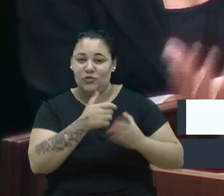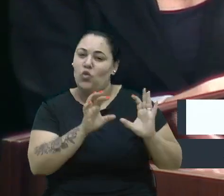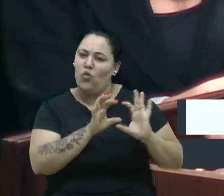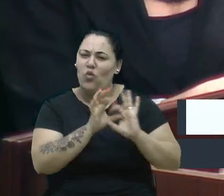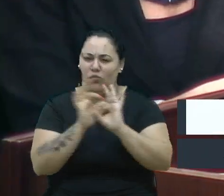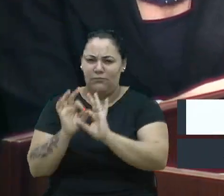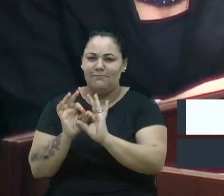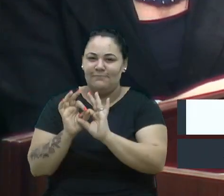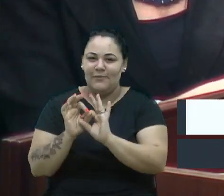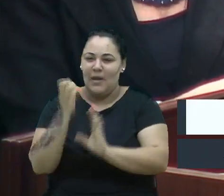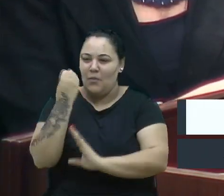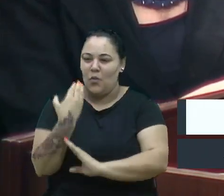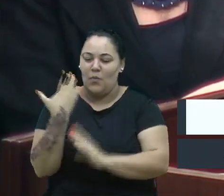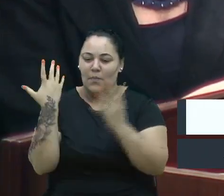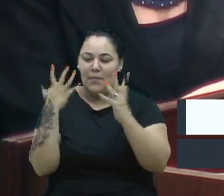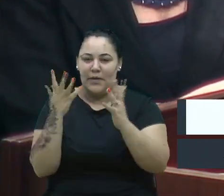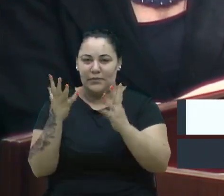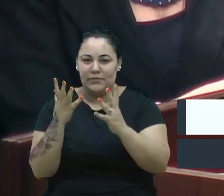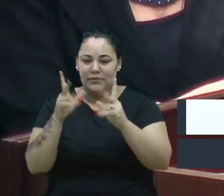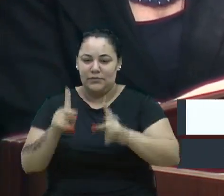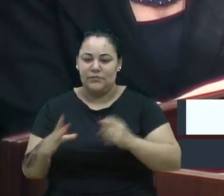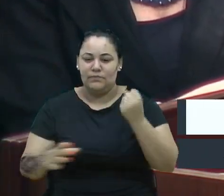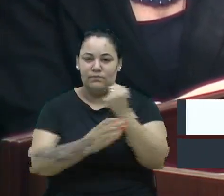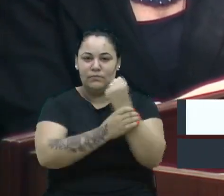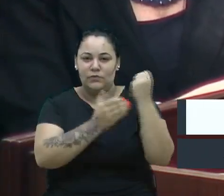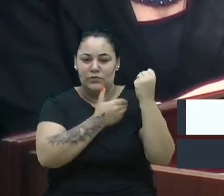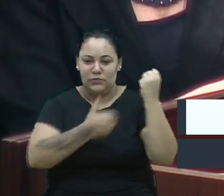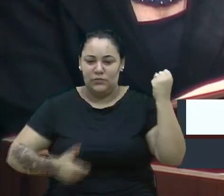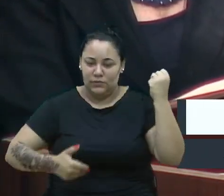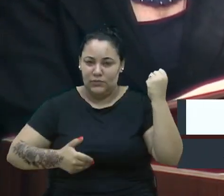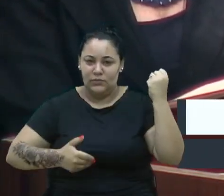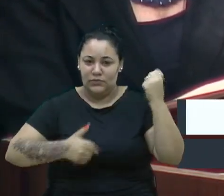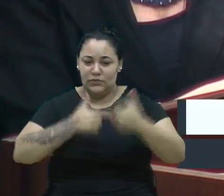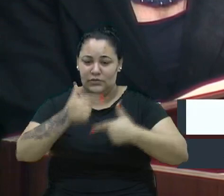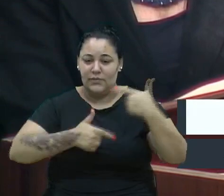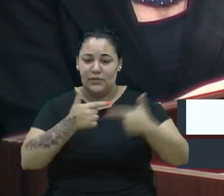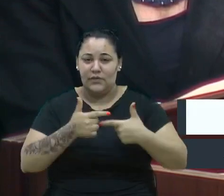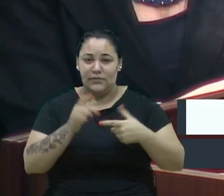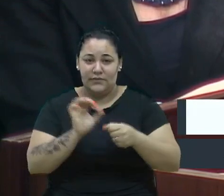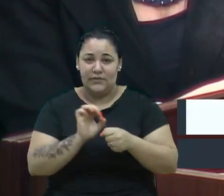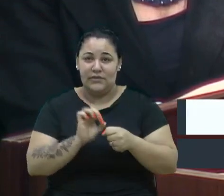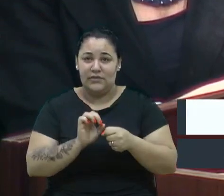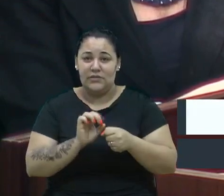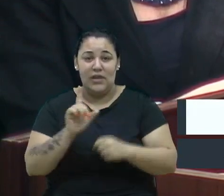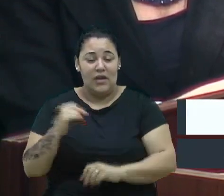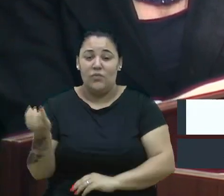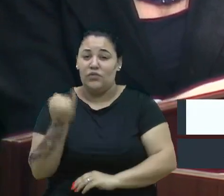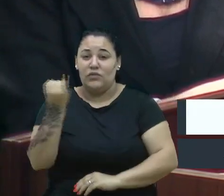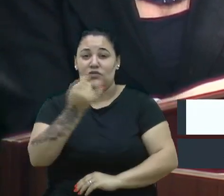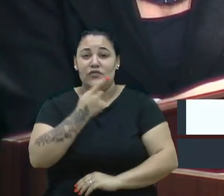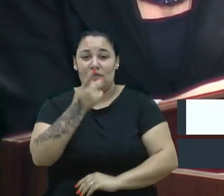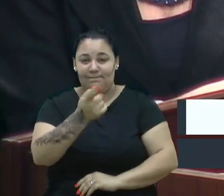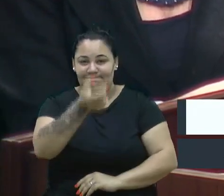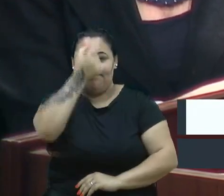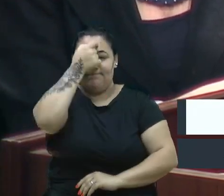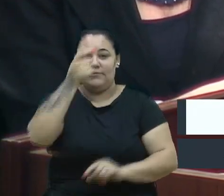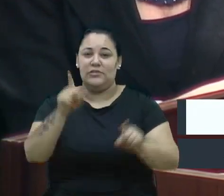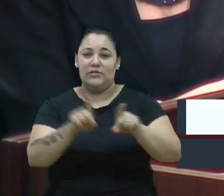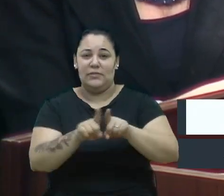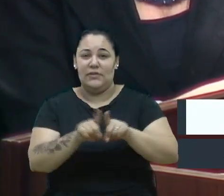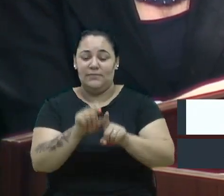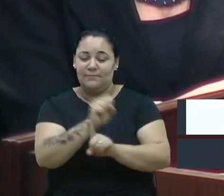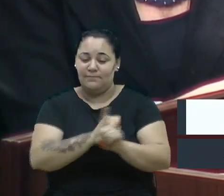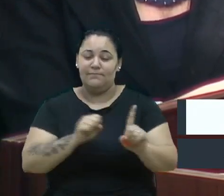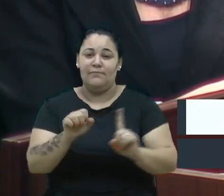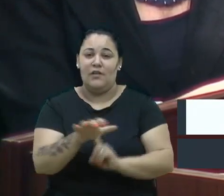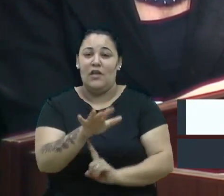e parabenizando os agentes de segurança pública pelo excelente trabalho que desempenham, é importante a gente falar da conscientização da